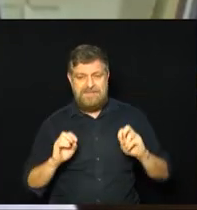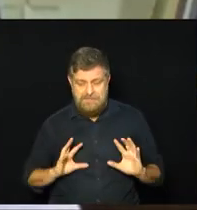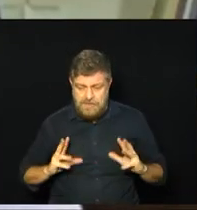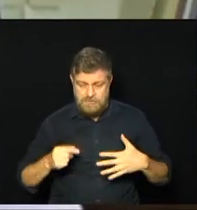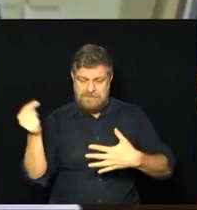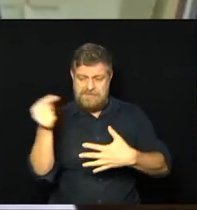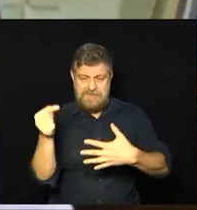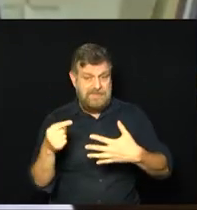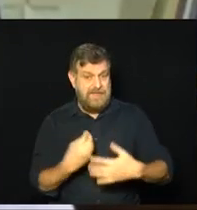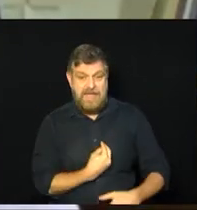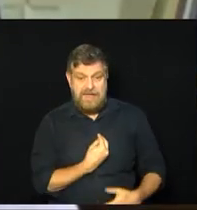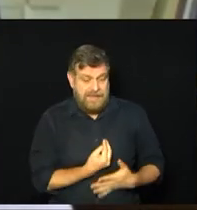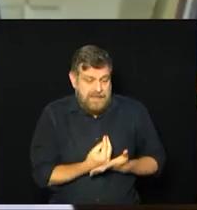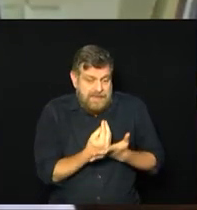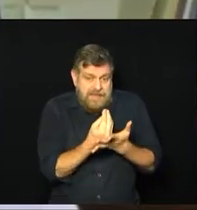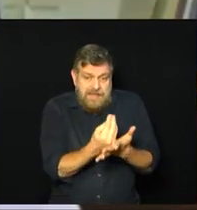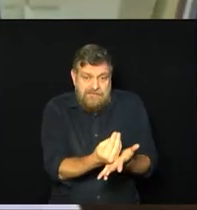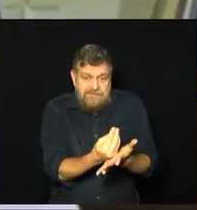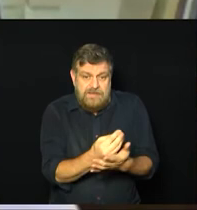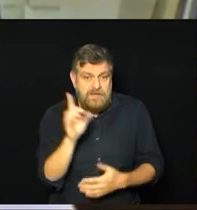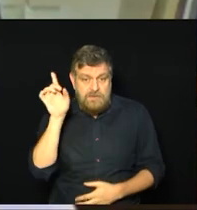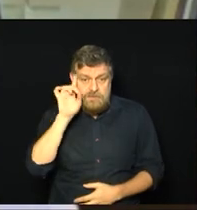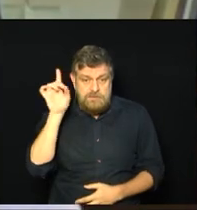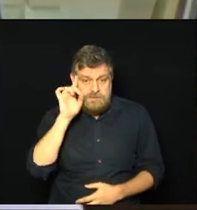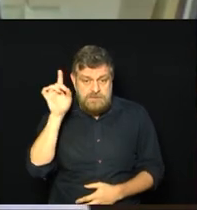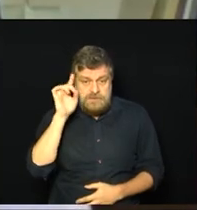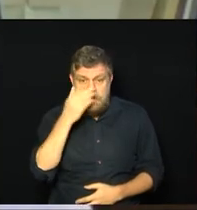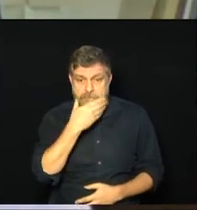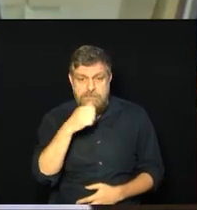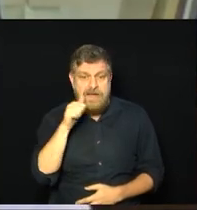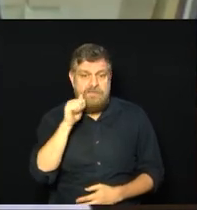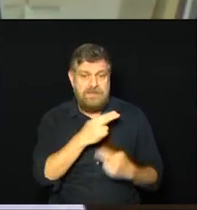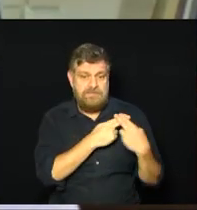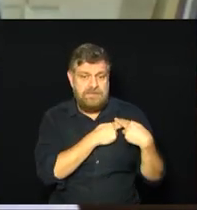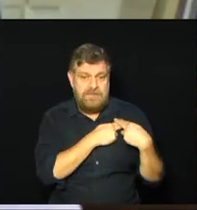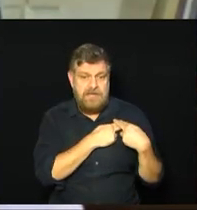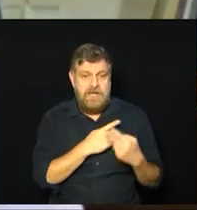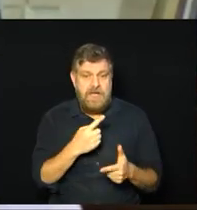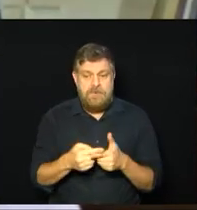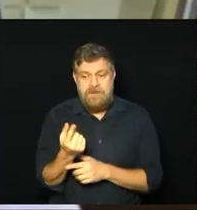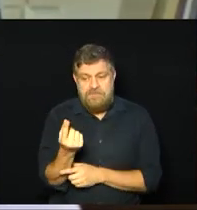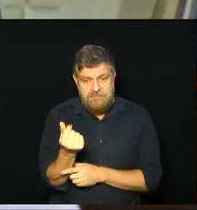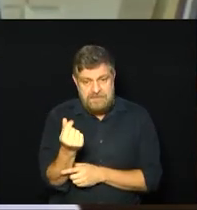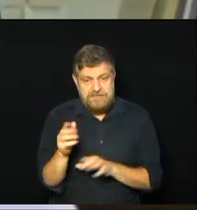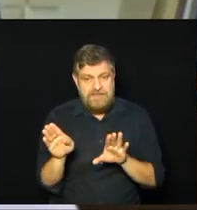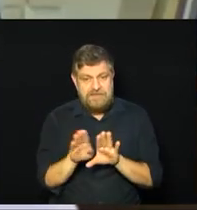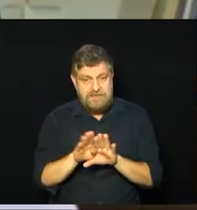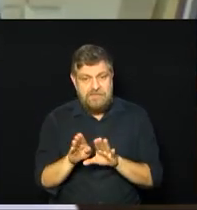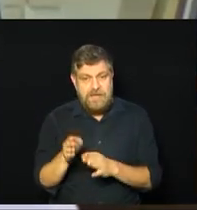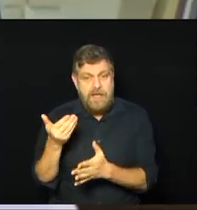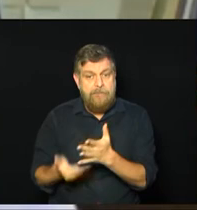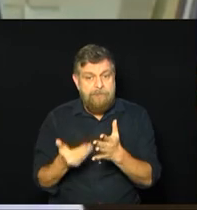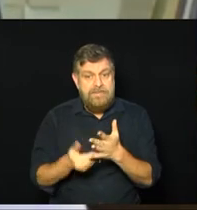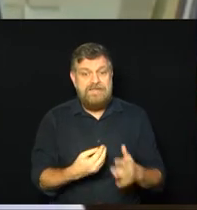a vida de verdade, a rotina, o cotidiano, inclusive situação financeira, né? Você falou de perdas aqui, perdas de